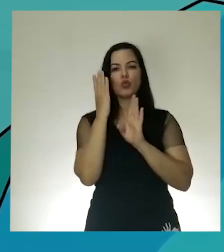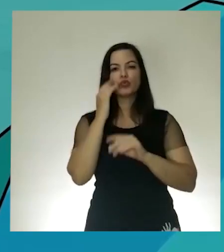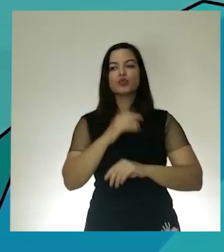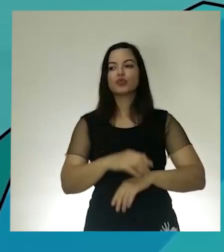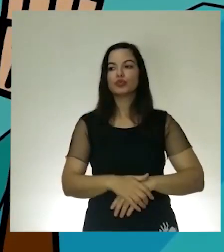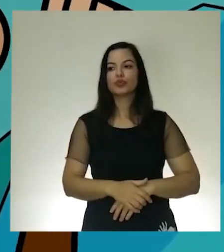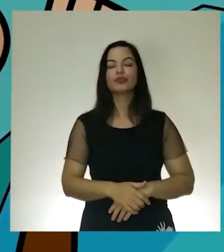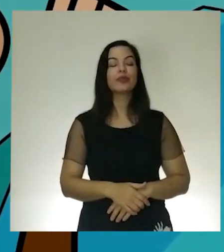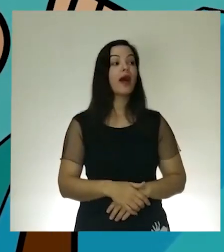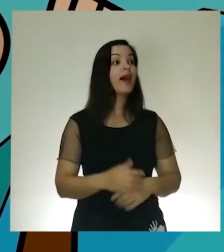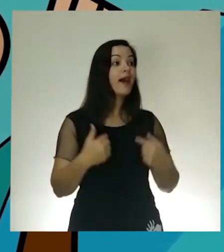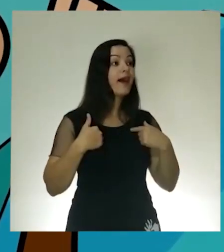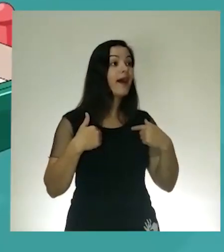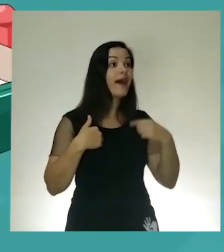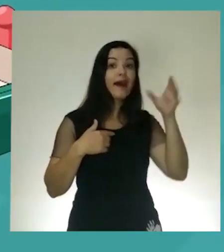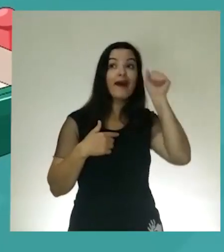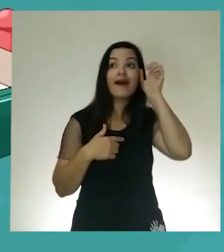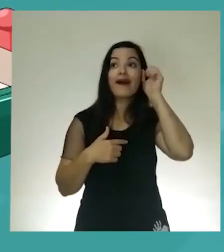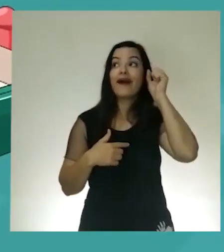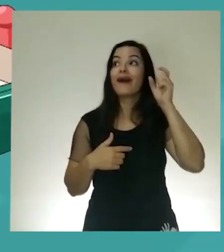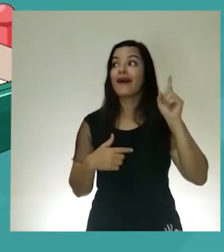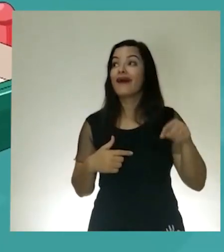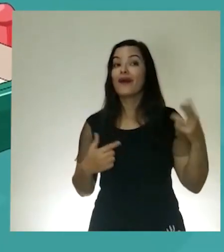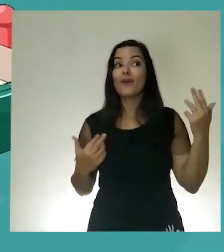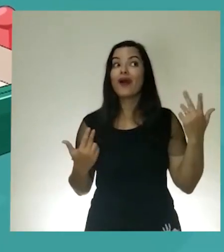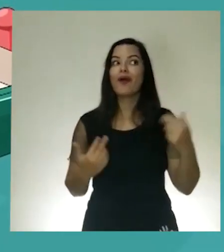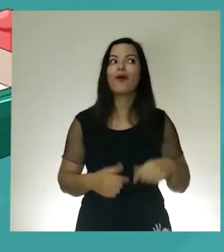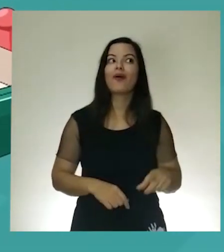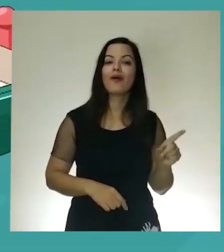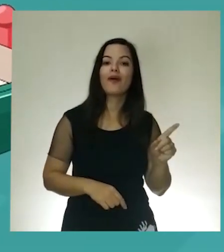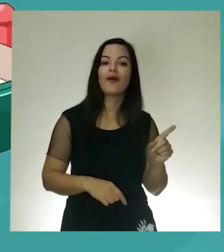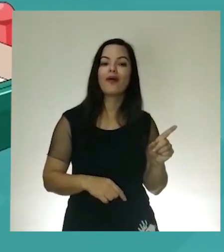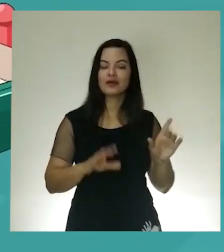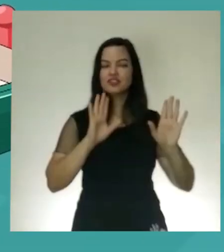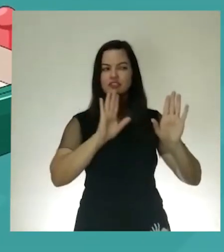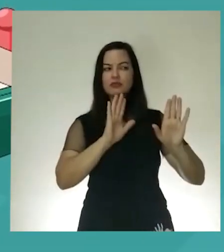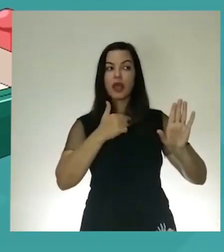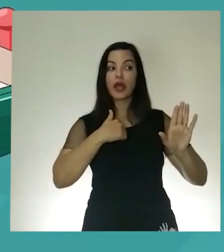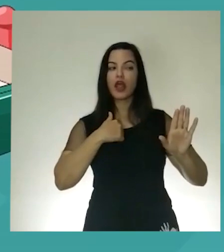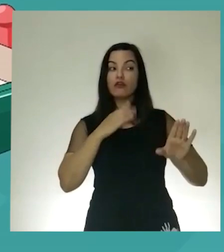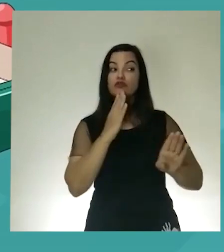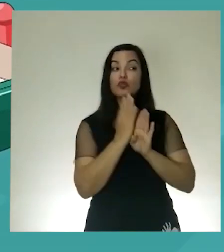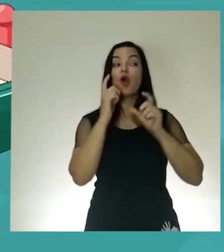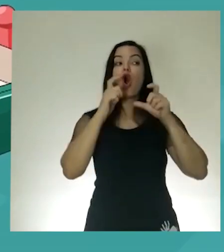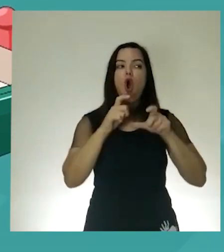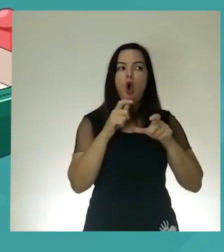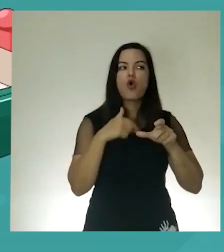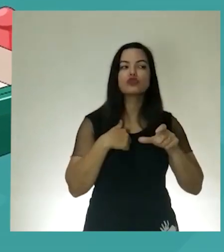Ahá! Agora eu consigo ouvir. Esperem aqui que eu já vou descobrir de onde vem esse ruído.